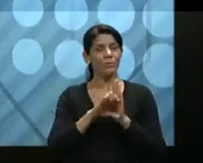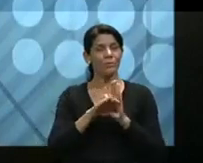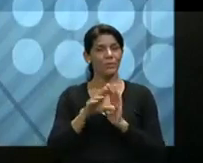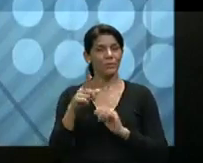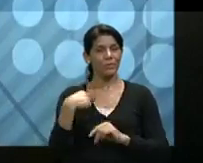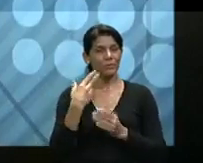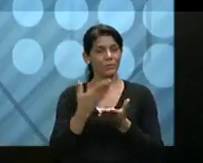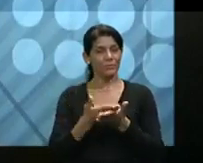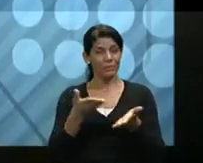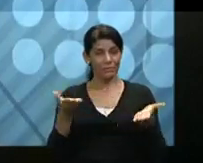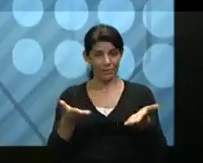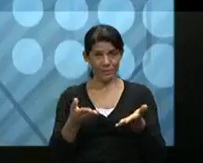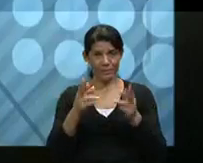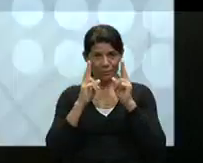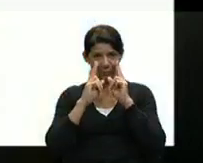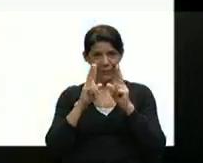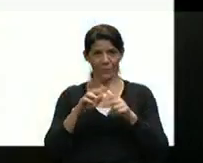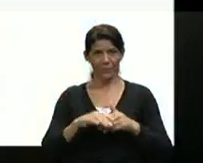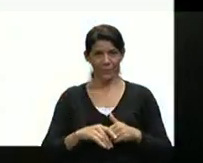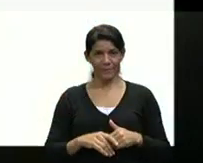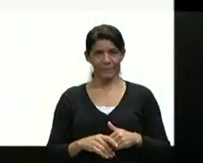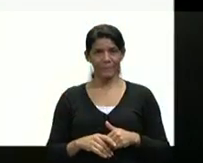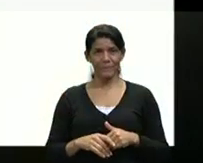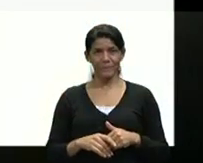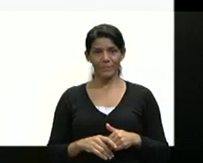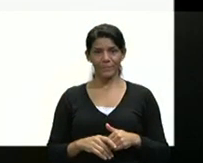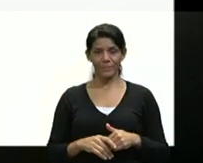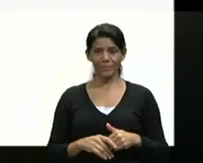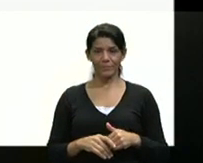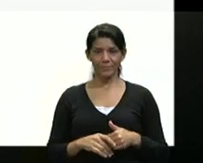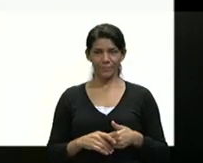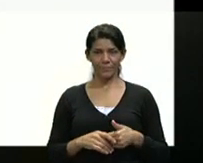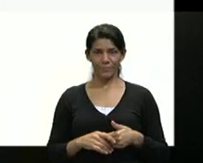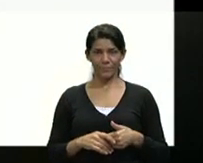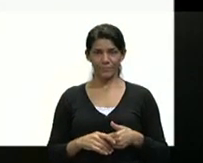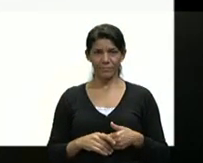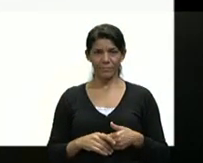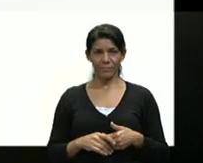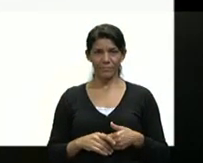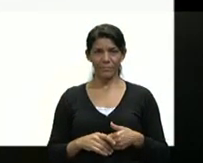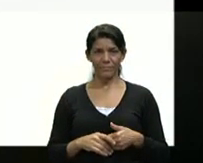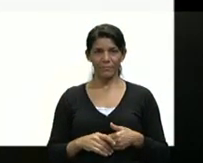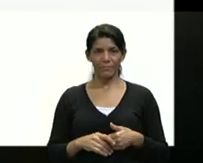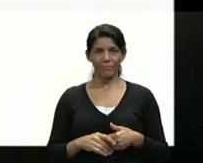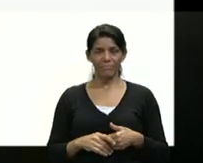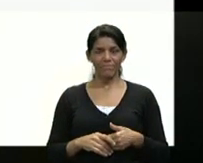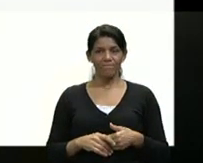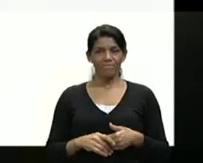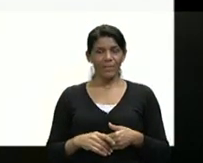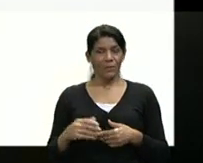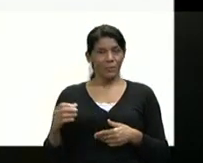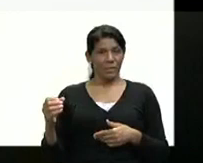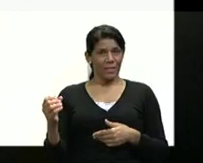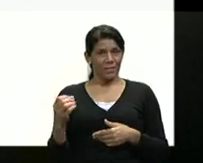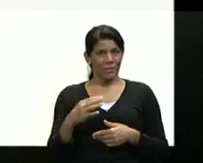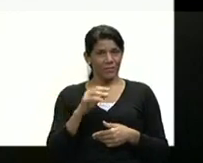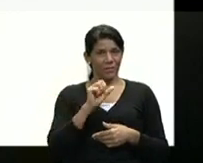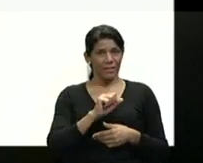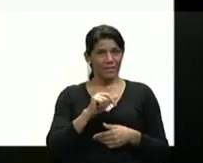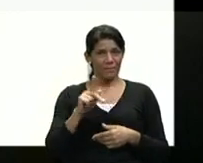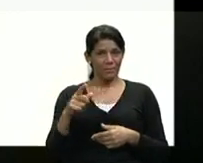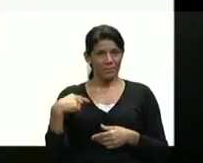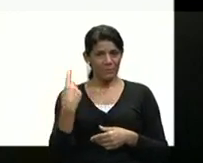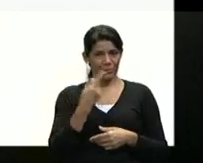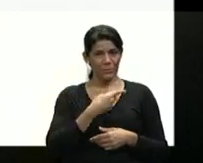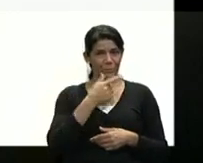que nós vimos até o momento. Então vamos para o quadro para a gente ver aí uma nova situação para a